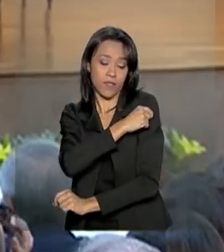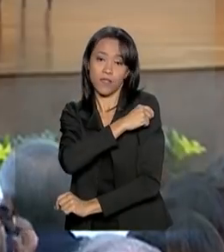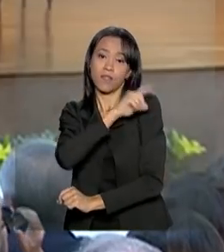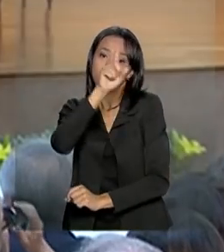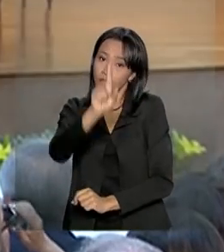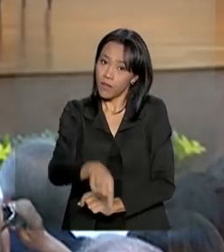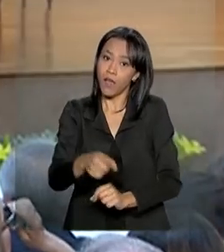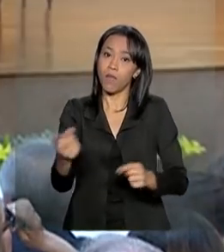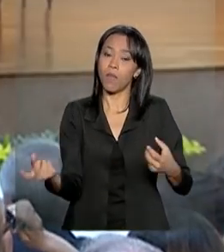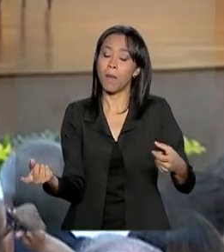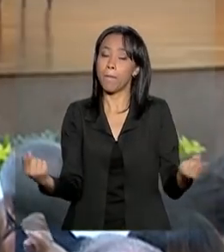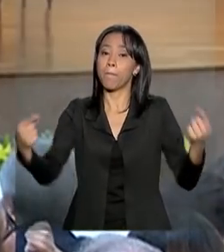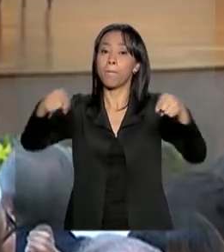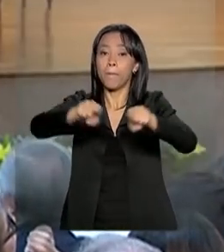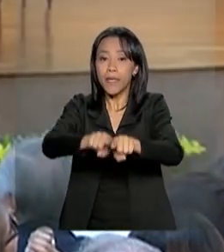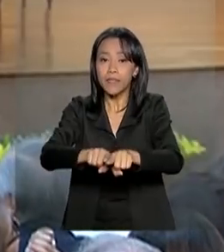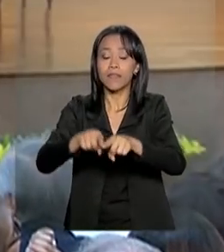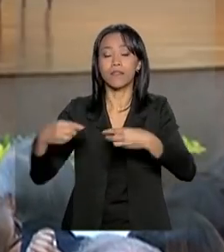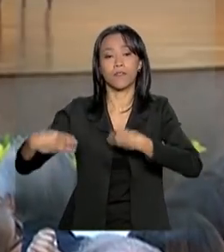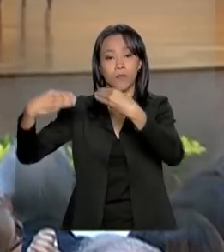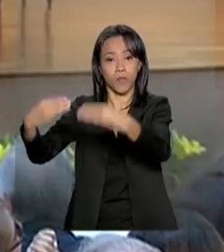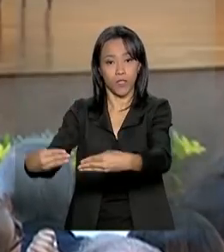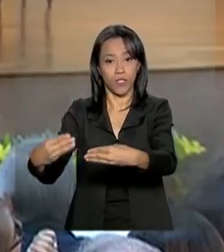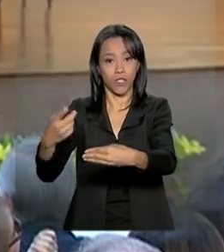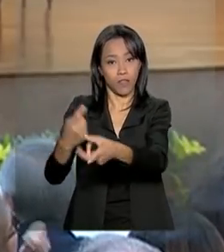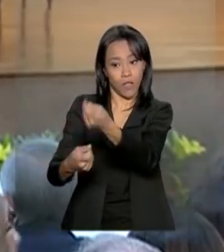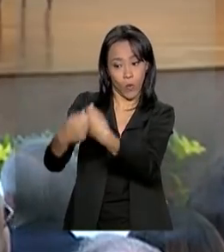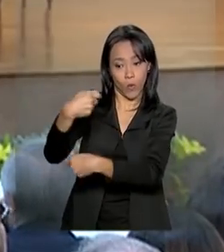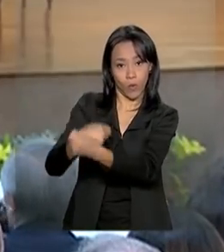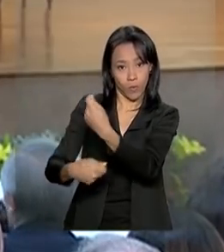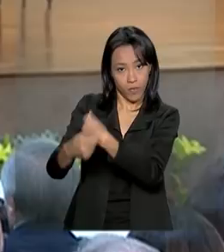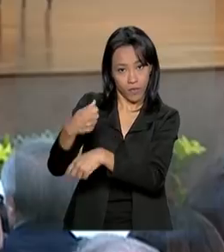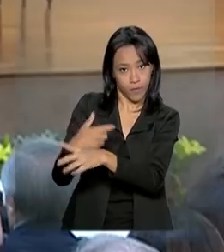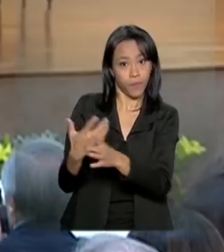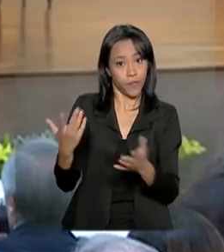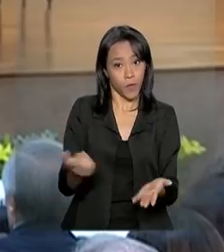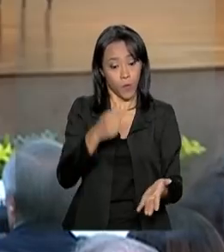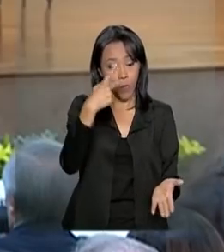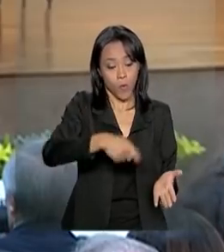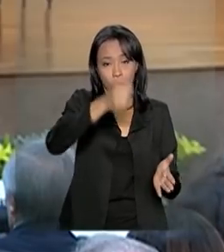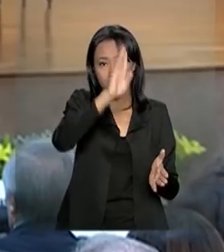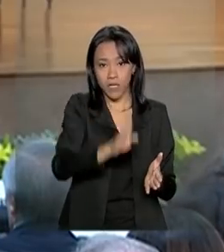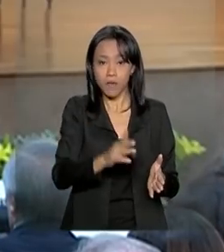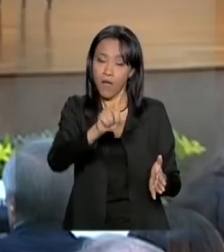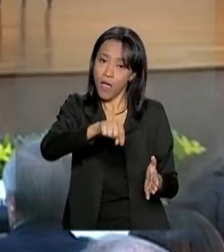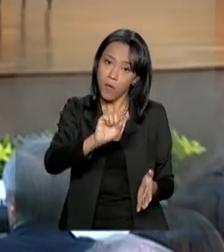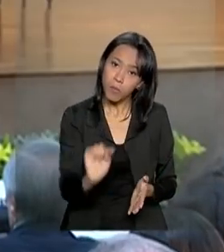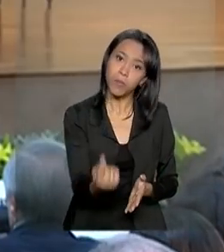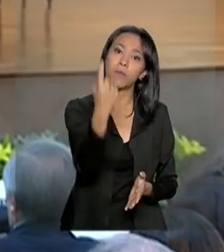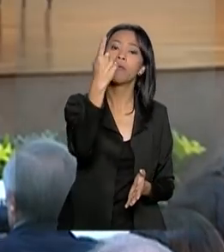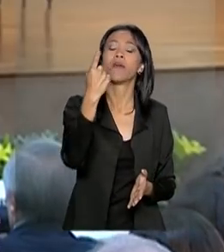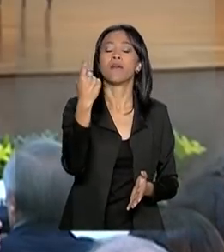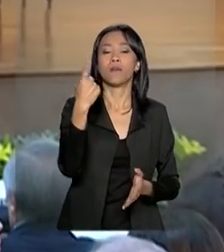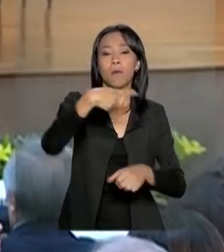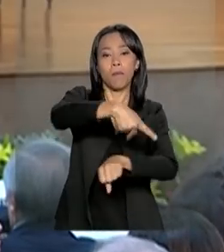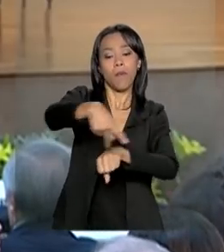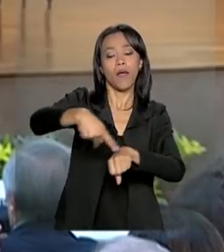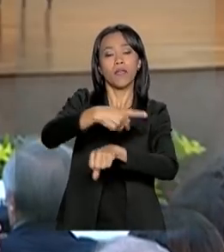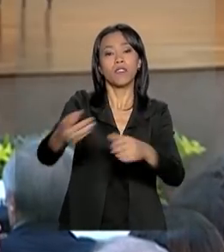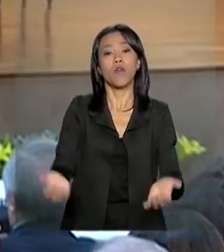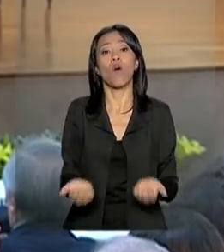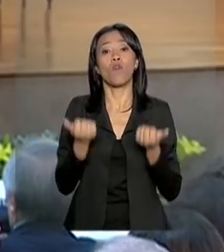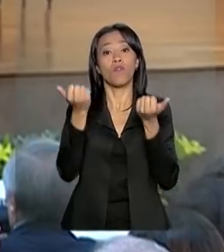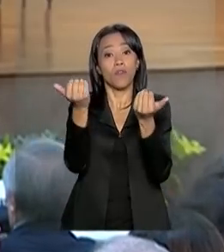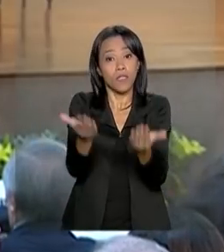resultado de uma parceria com o Ministério da Economia. O Brasil é o primeiro país a oferecer um serviço online